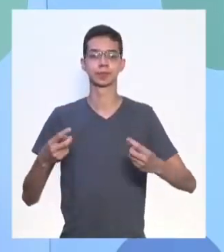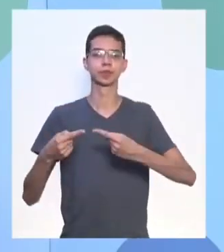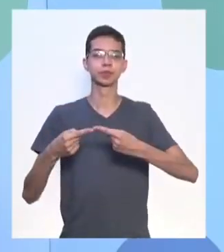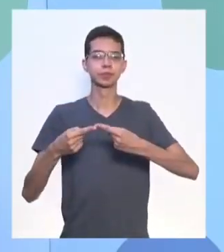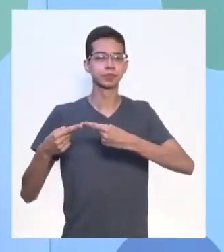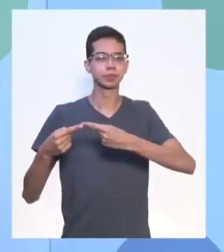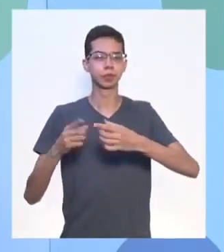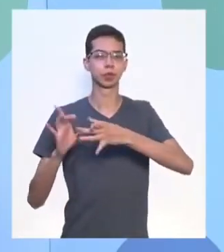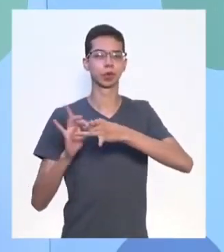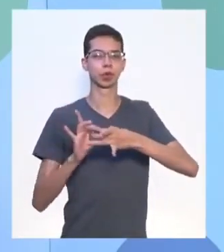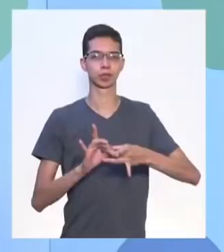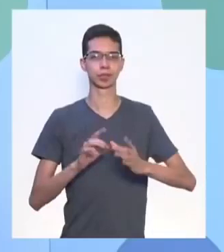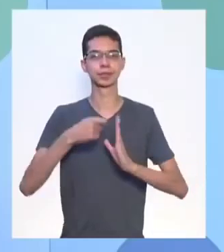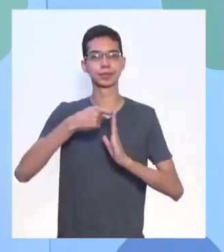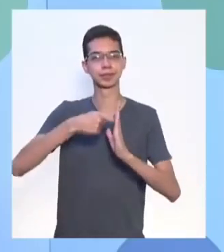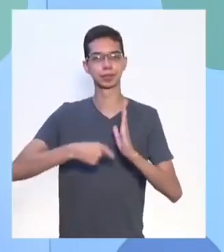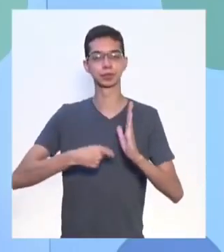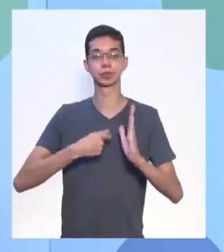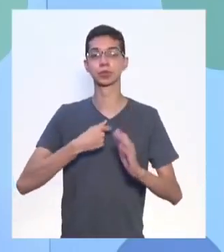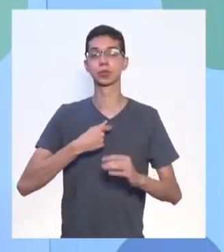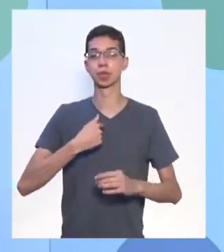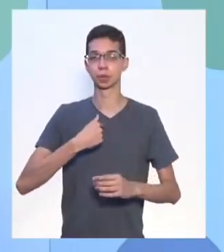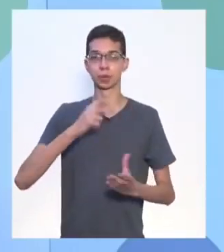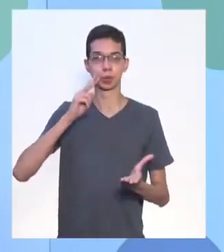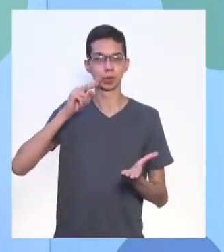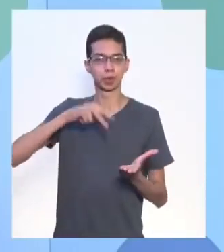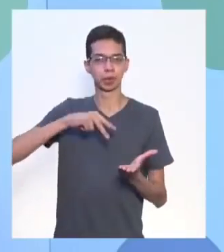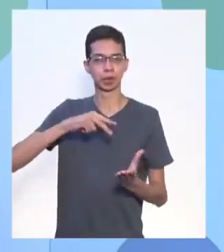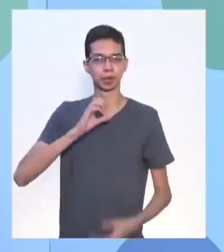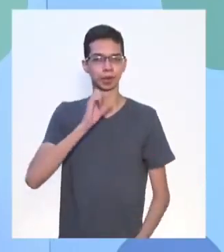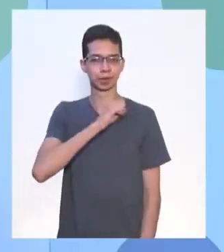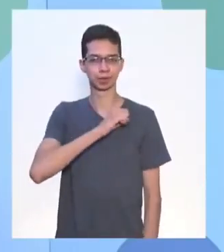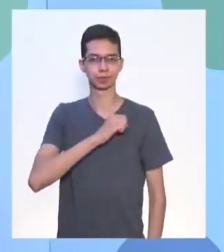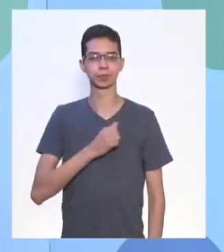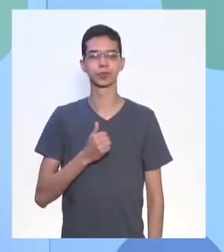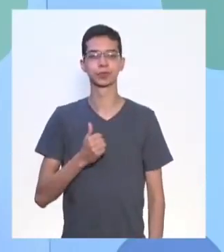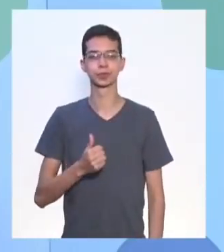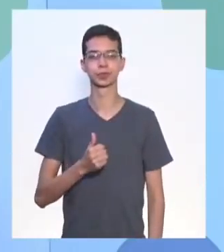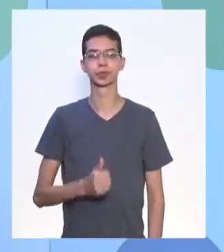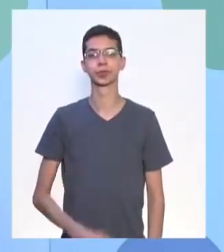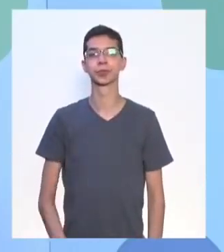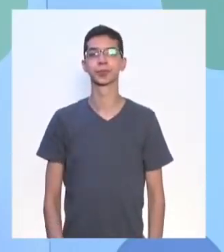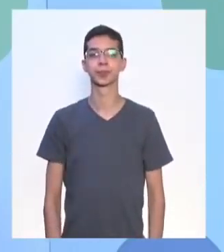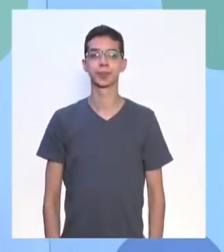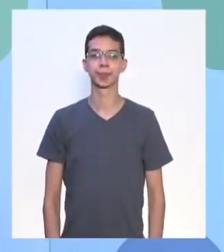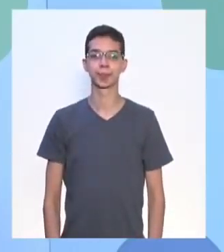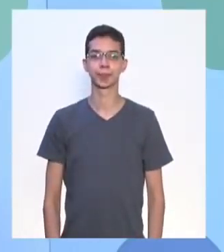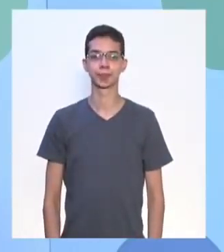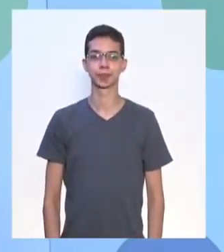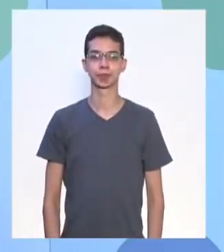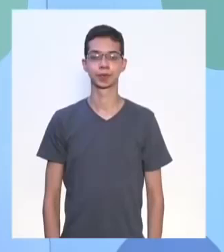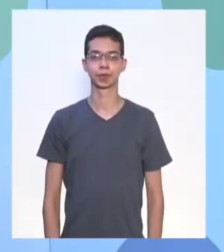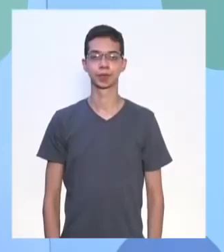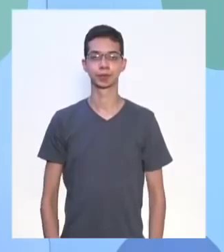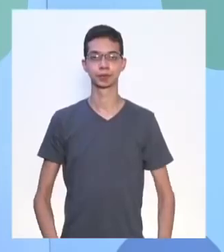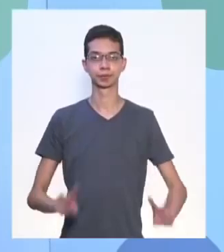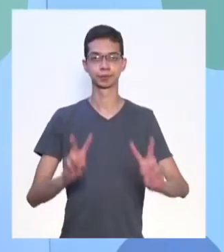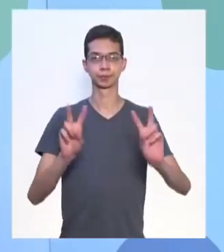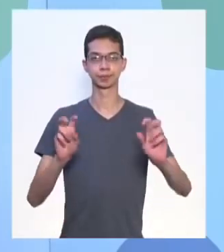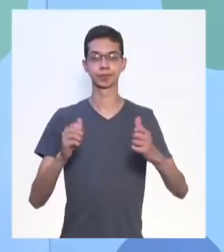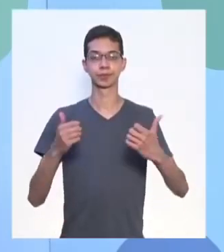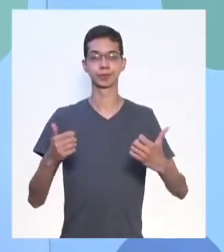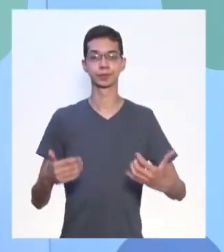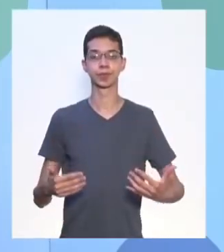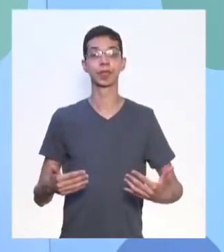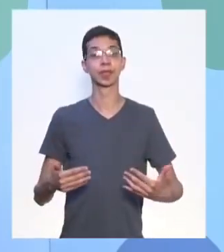falava, né? O texto que eu li bem rapidinho do Oiteiro lá, né? Que da autora falando sobre a Fazenda do Oiteiro. Então,